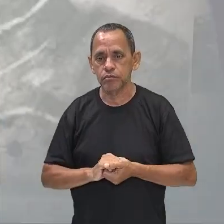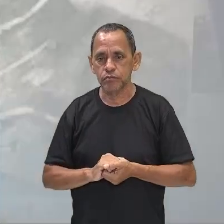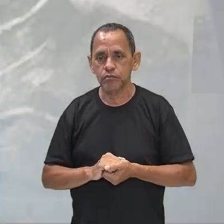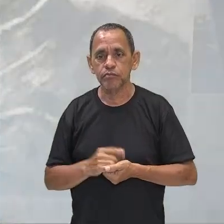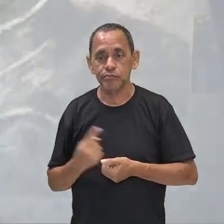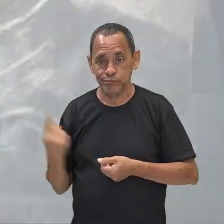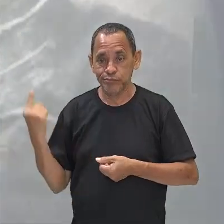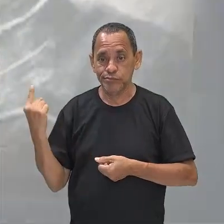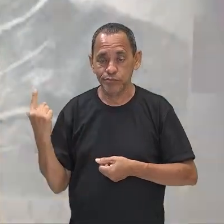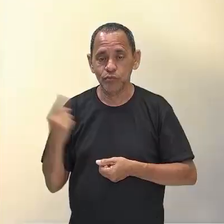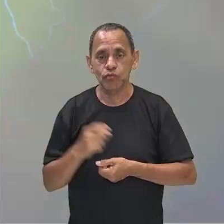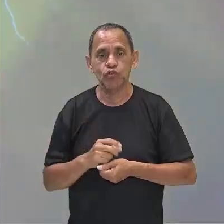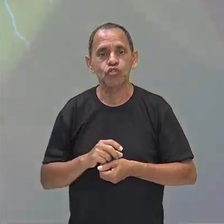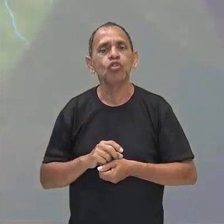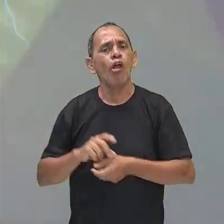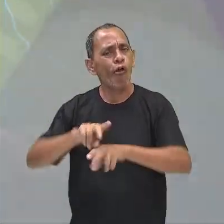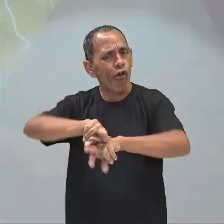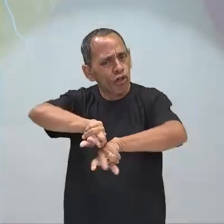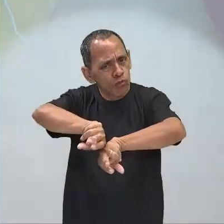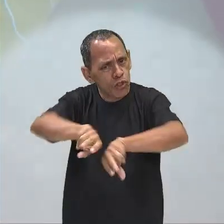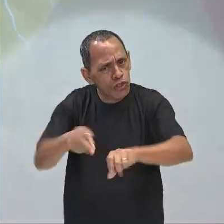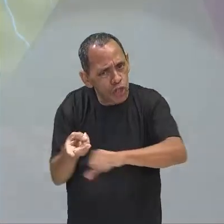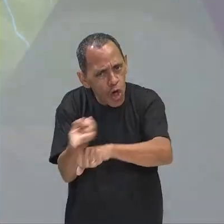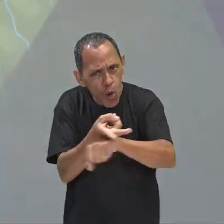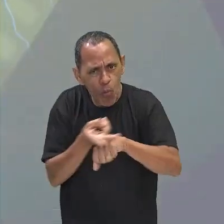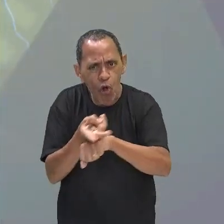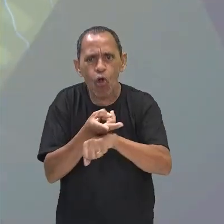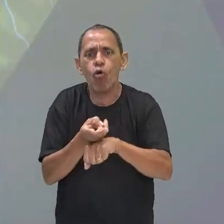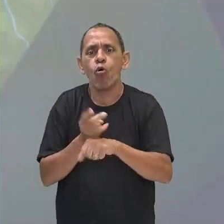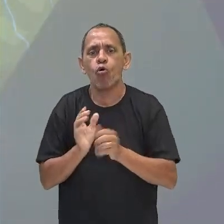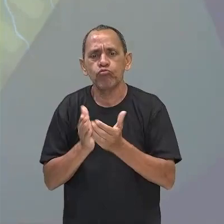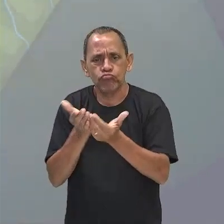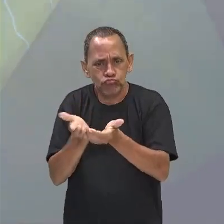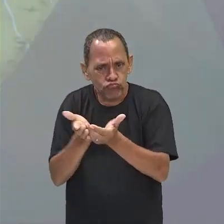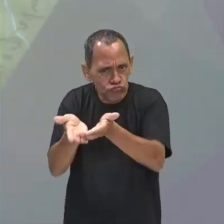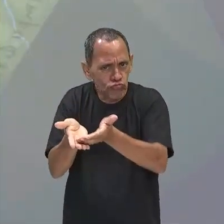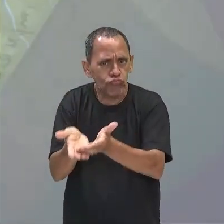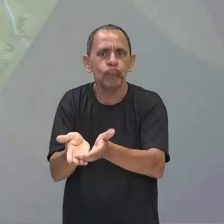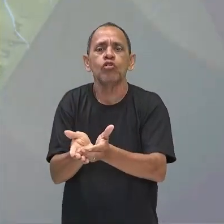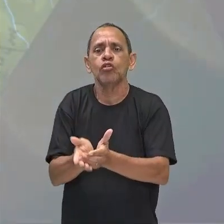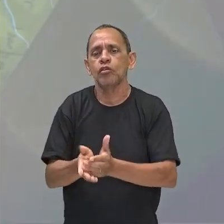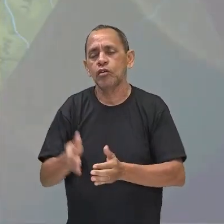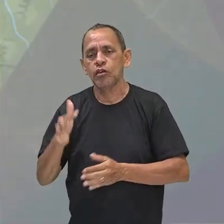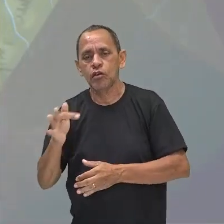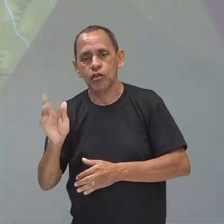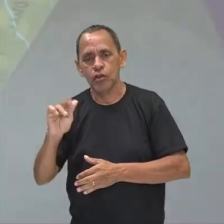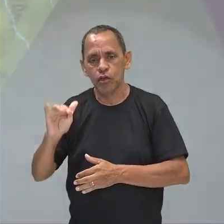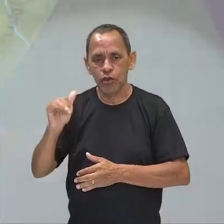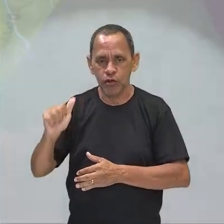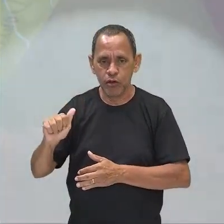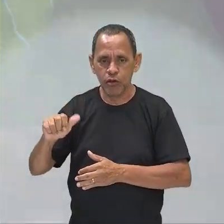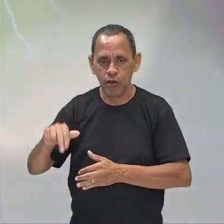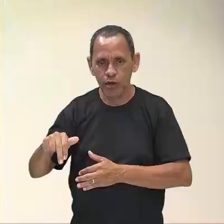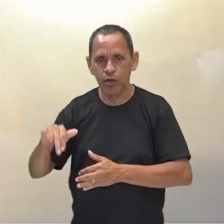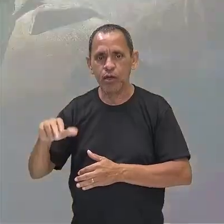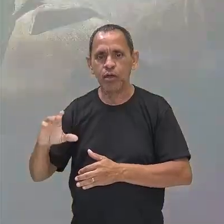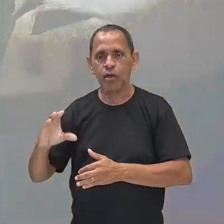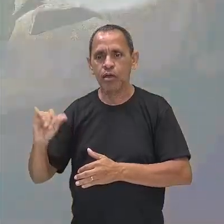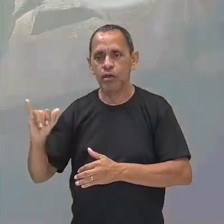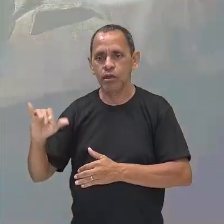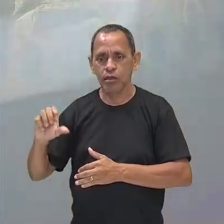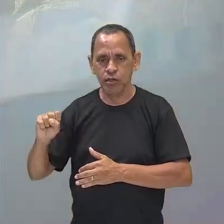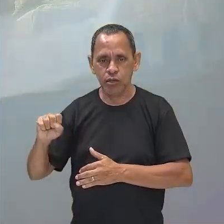a expedição de Francisco Orellana, que navegou todo o território do caudaloso Rio Amazonas, e a expedição também de